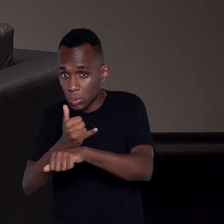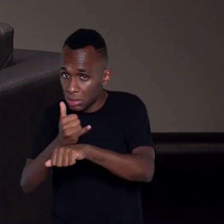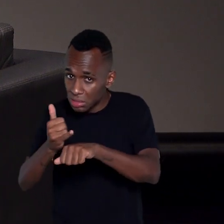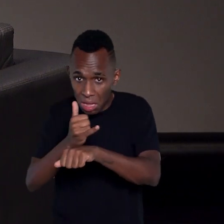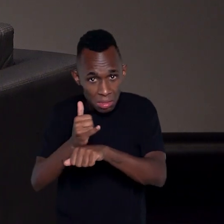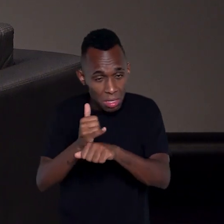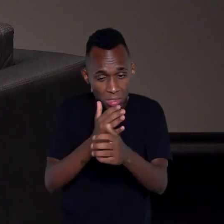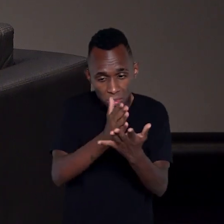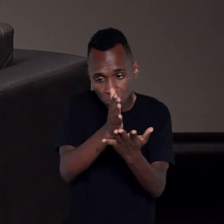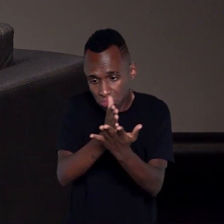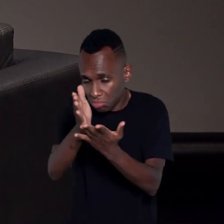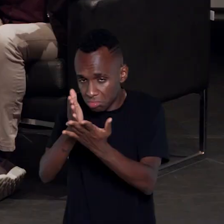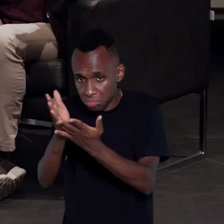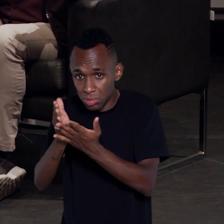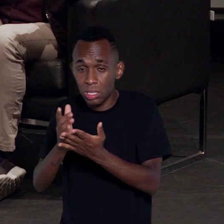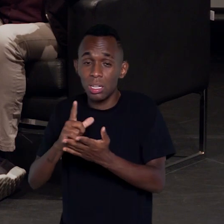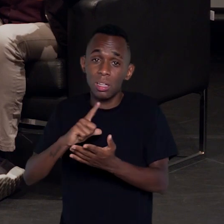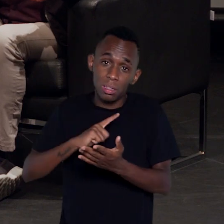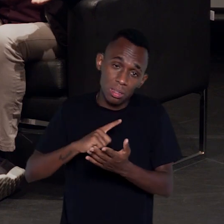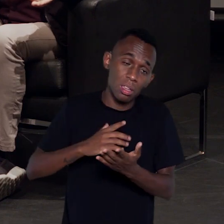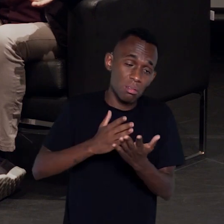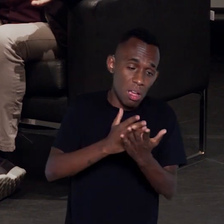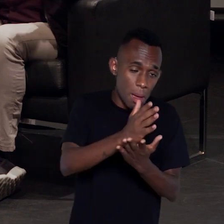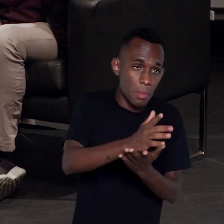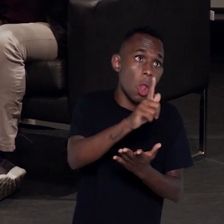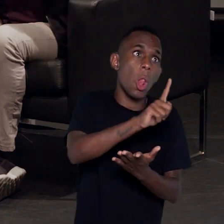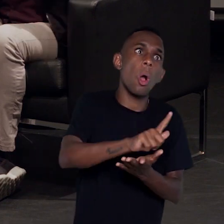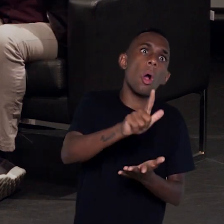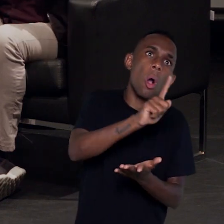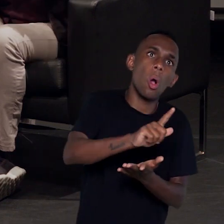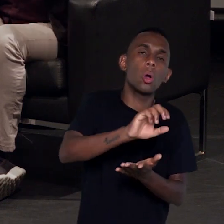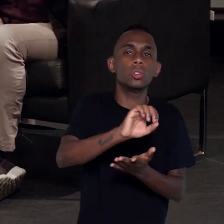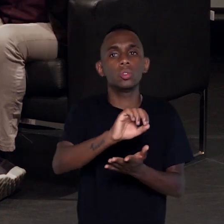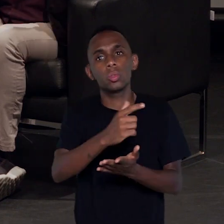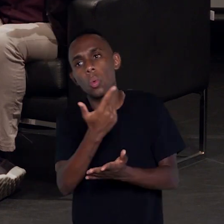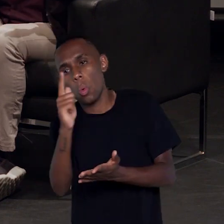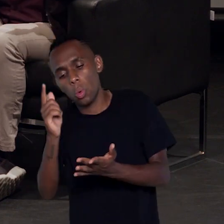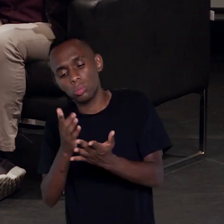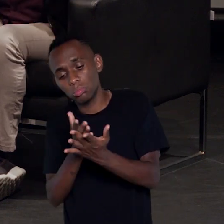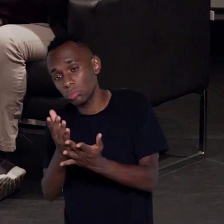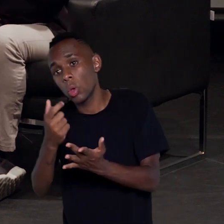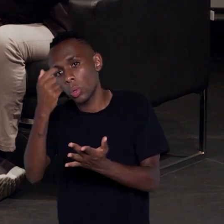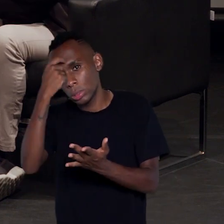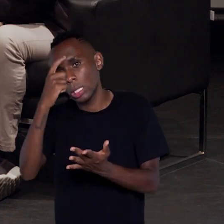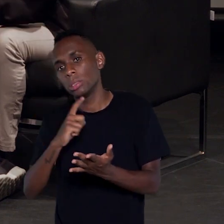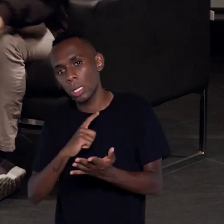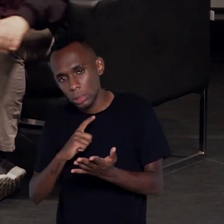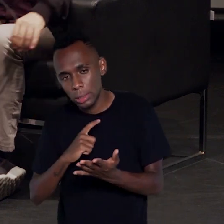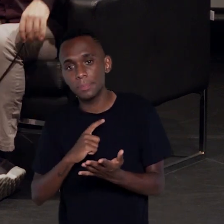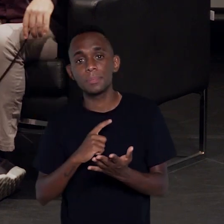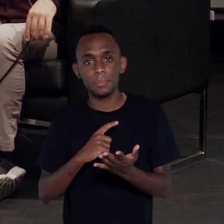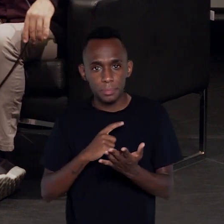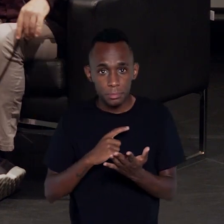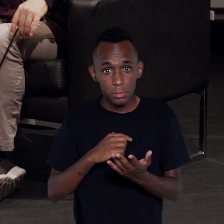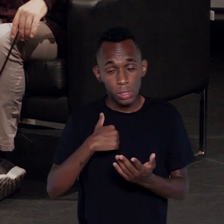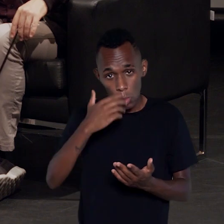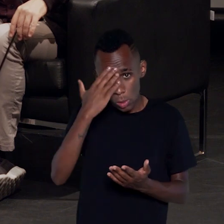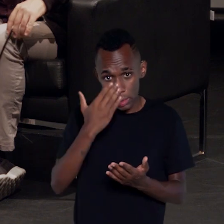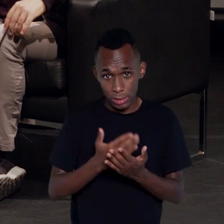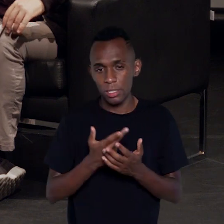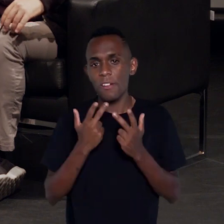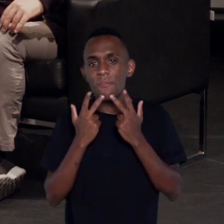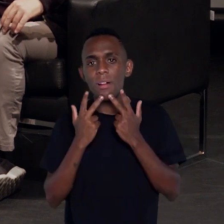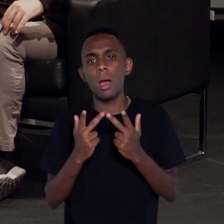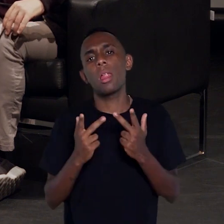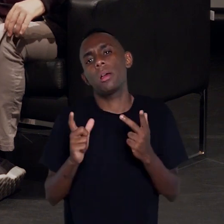seus caminhos. Alguns caminhos podem parecer mais óbvios, outros são escolhas conscientes. Eu acho